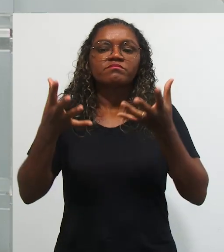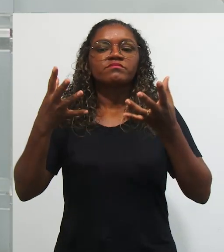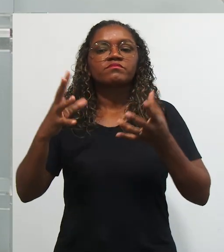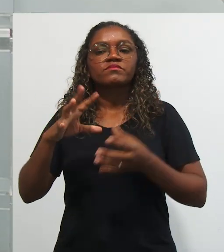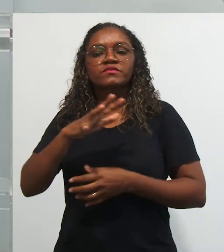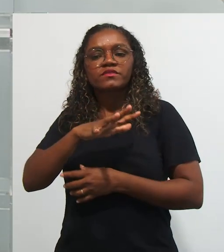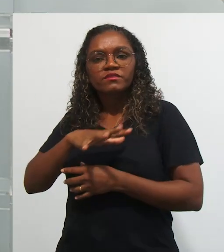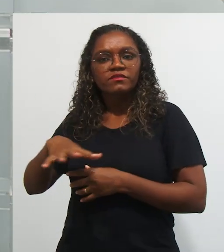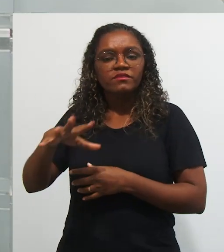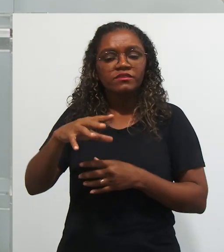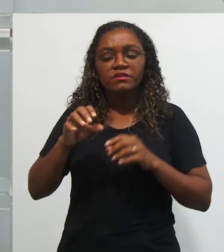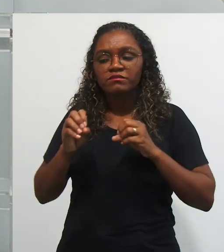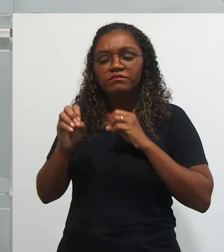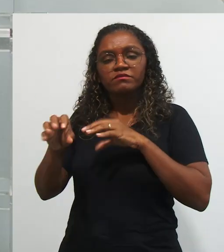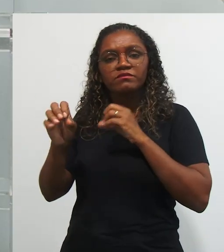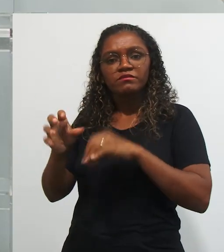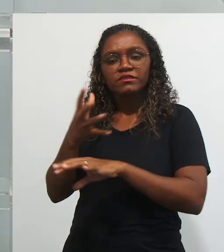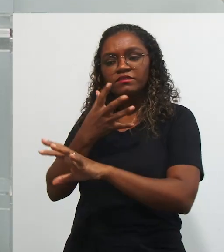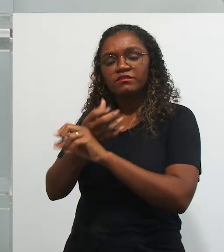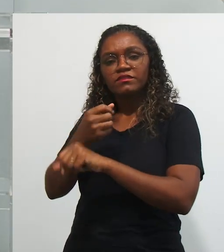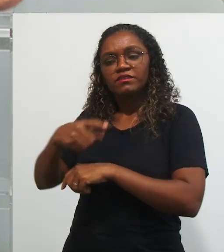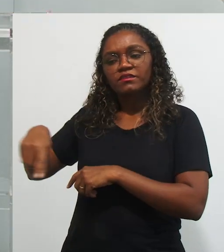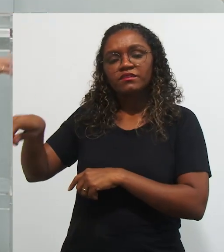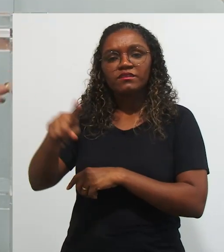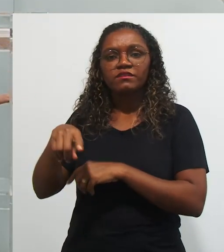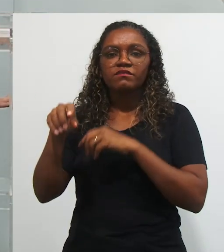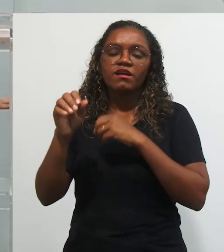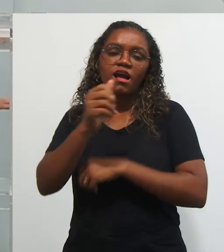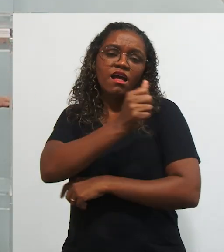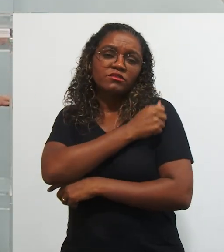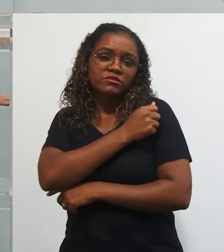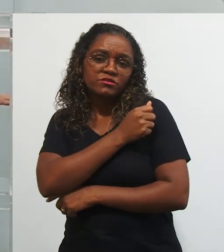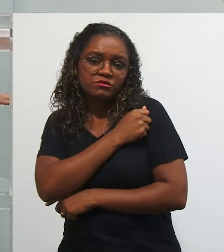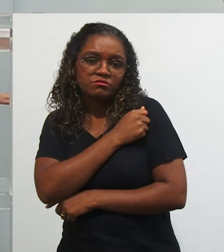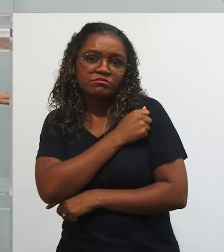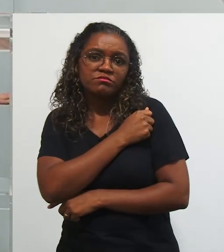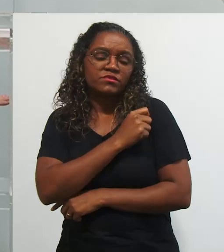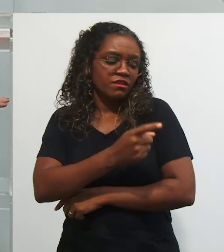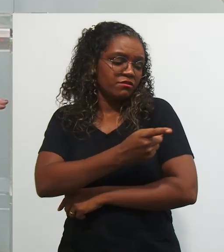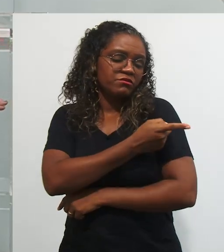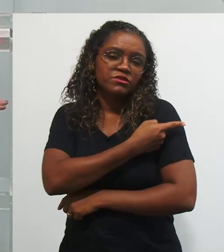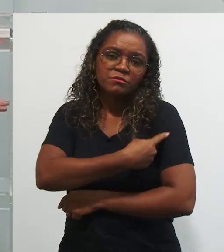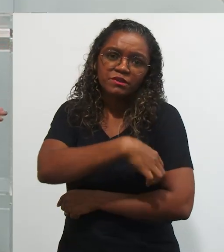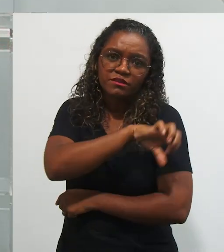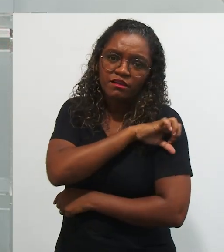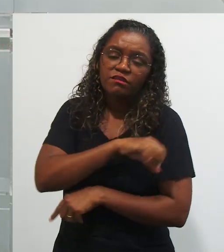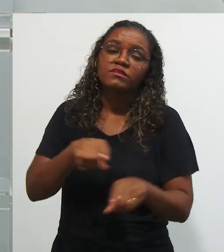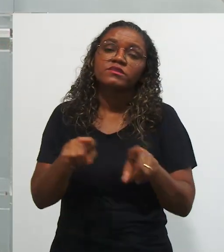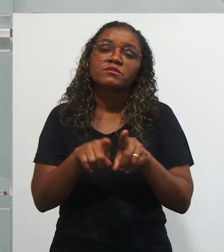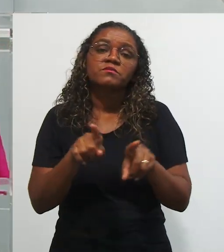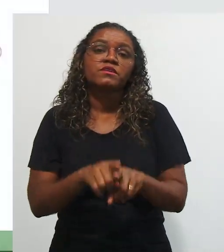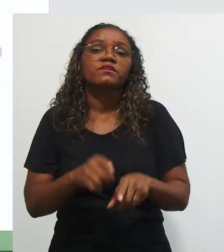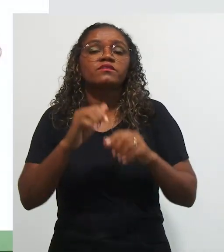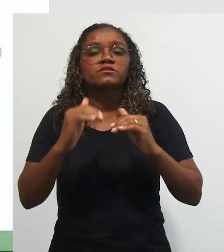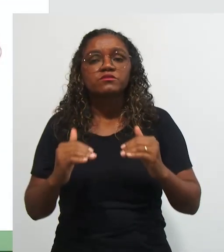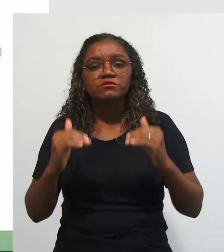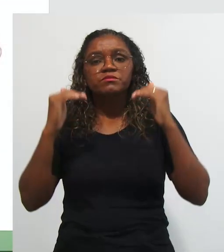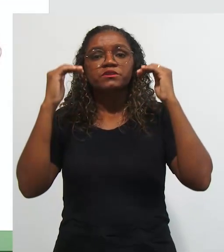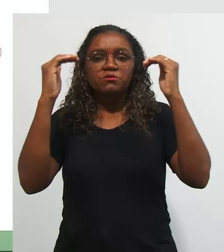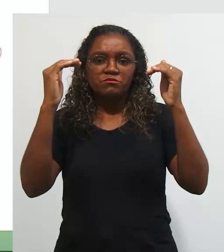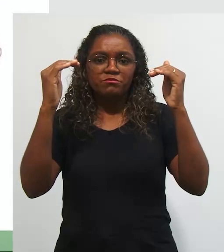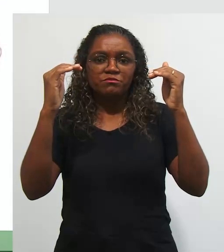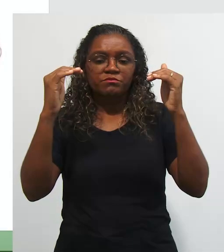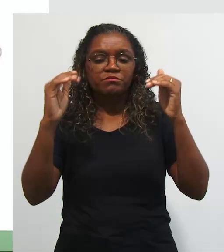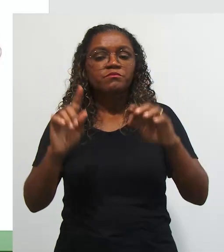estimulada nos alunos, tanto do início do ensino fundamental quanto do nível superior. Mas ele não